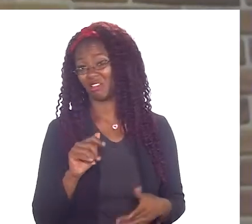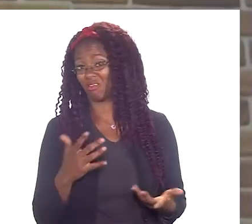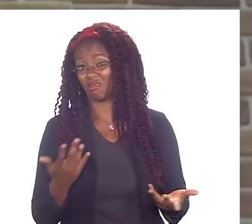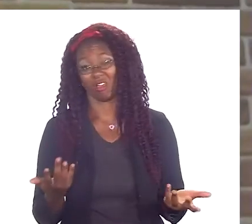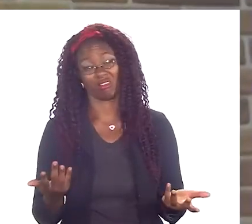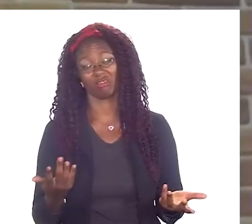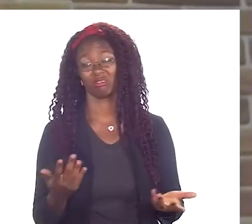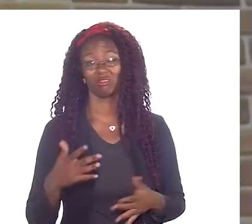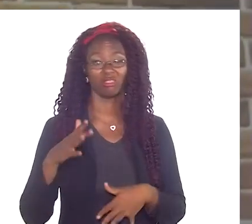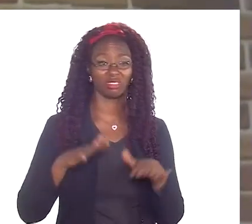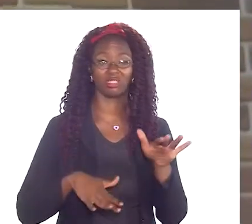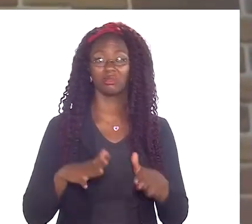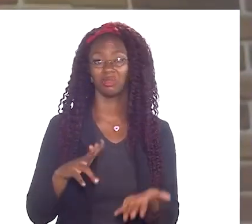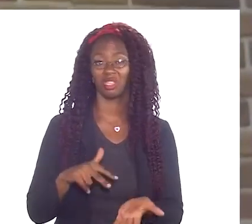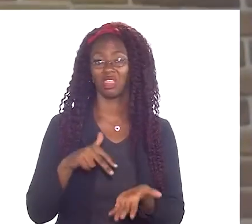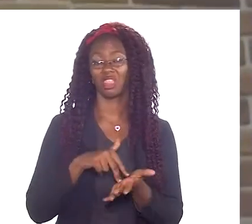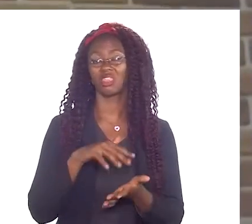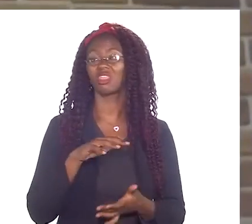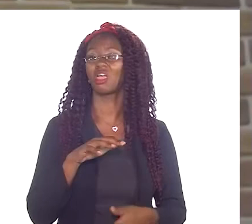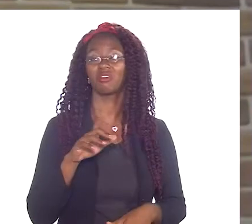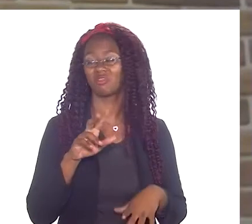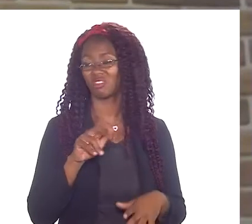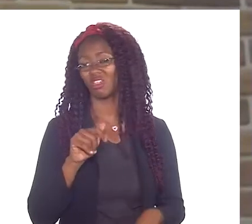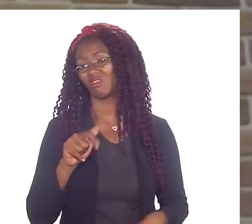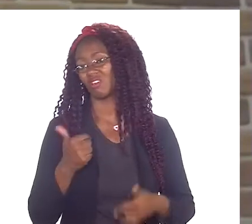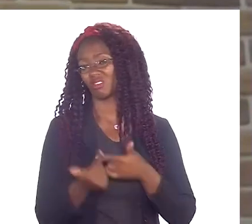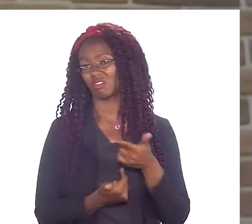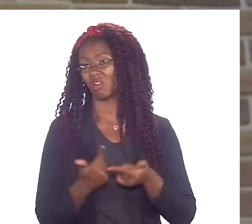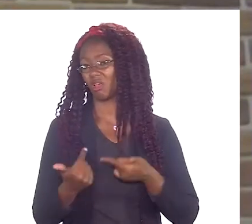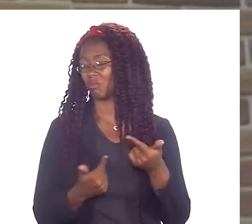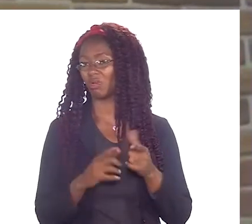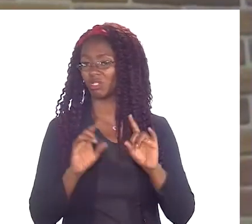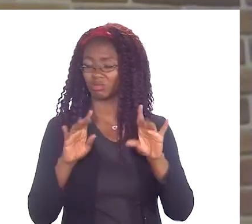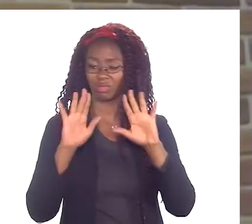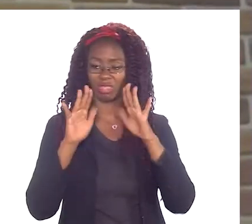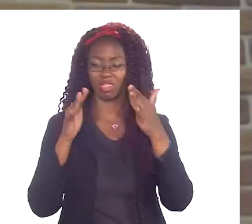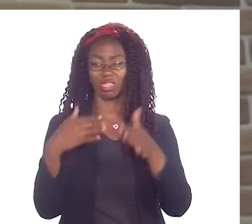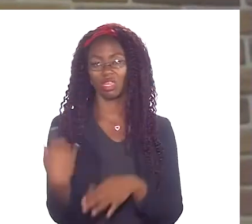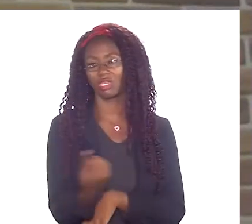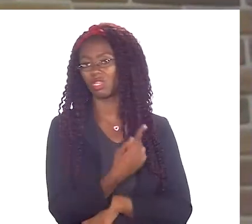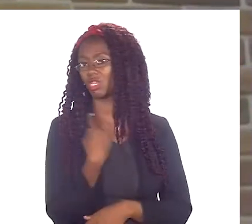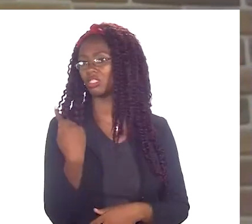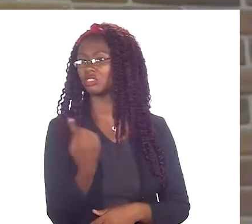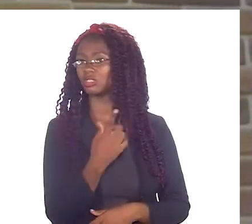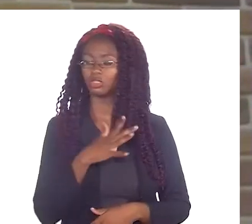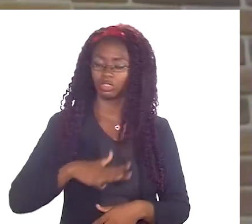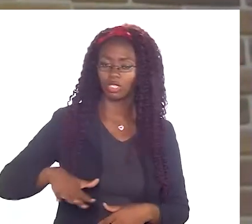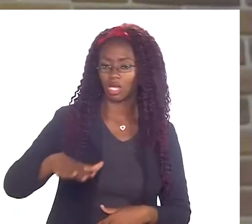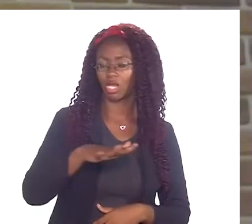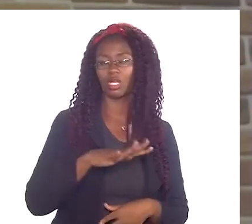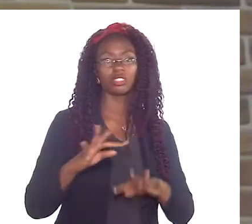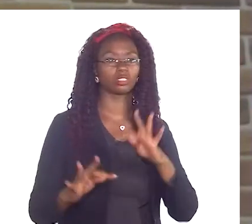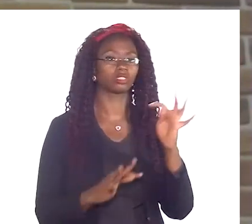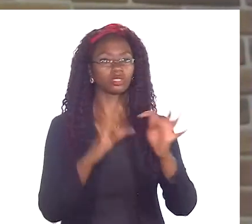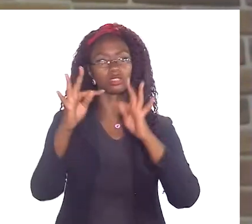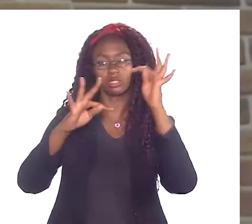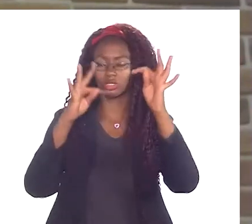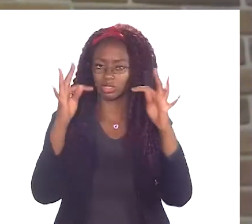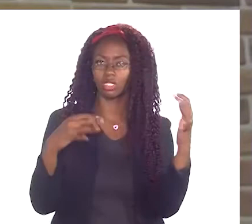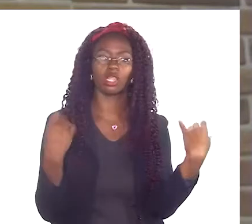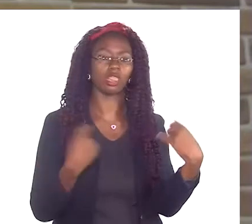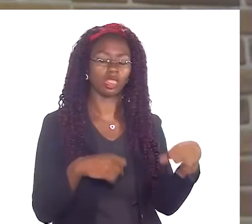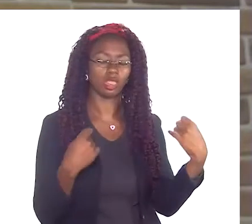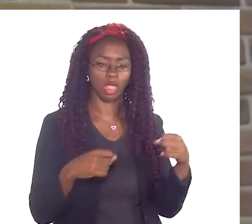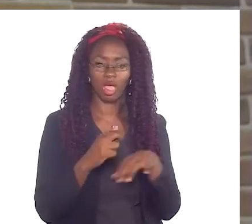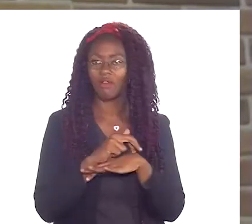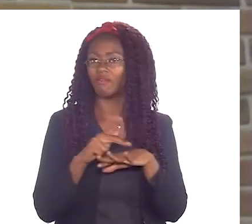depende especificamente da posição, do que você está buscando. Especificamente para a gente, que a gente trabalha com a área de tecnologia, que tem